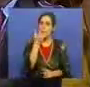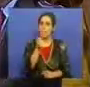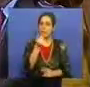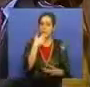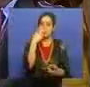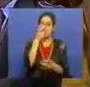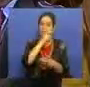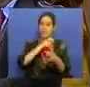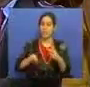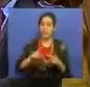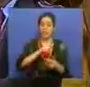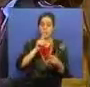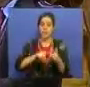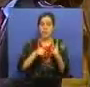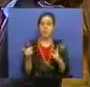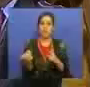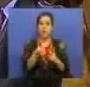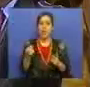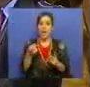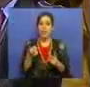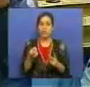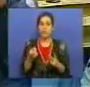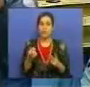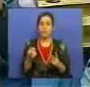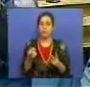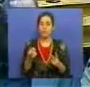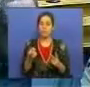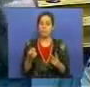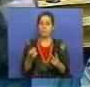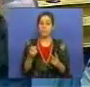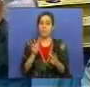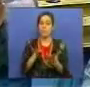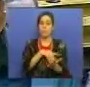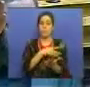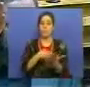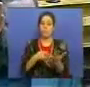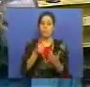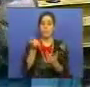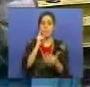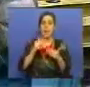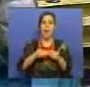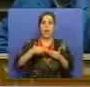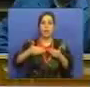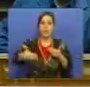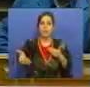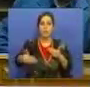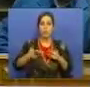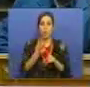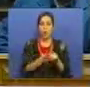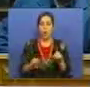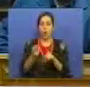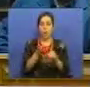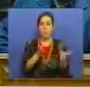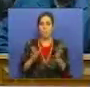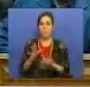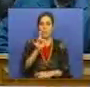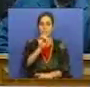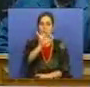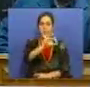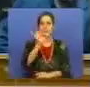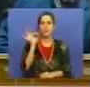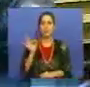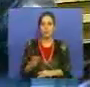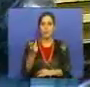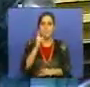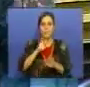da eletricidade e do gás, que têm como planeamento de médio prazo aumentos da ordem dos